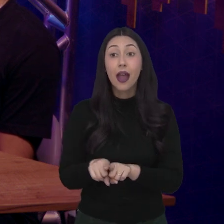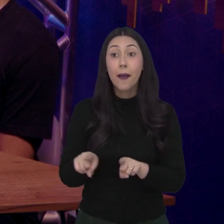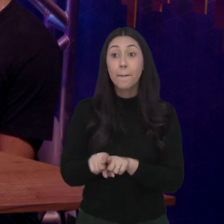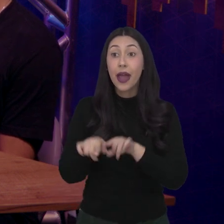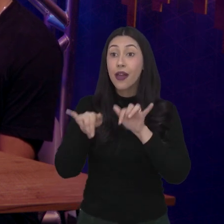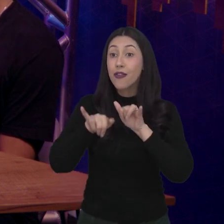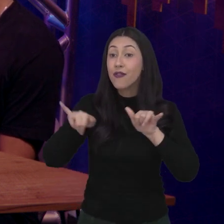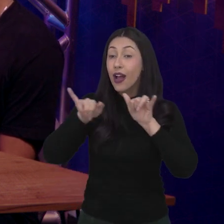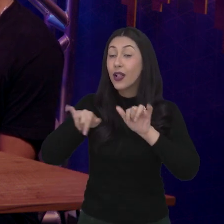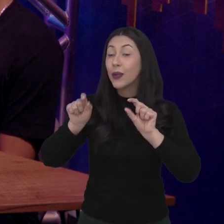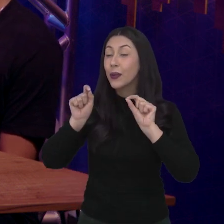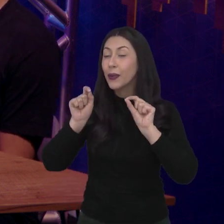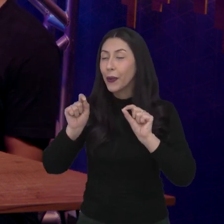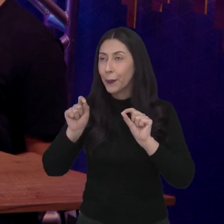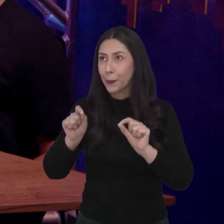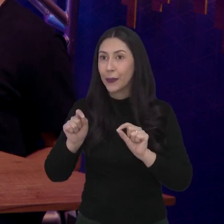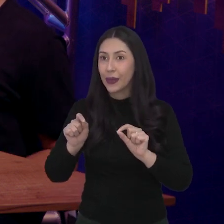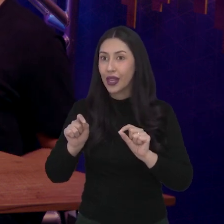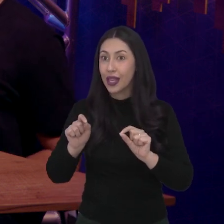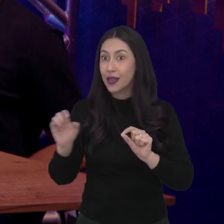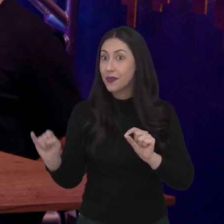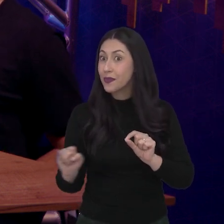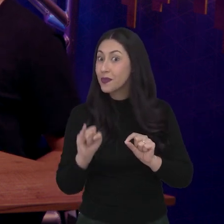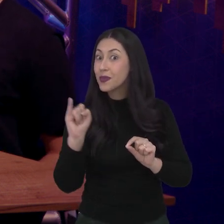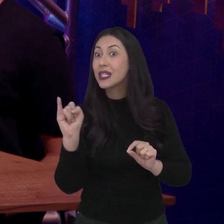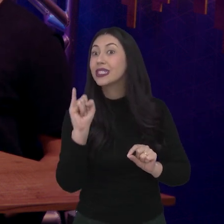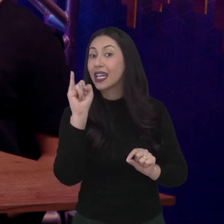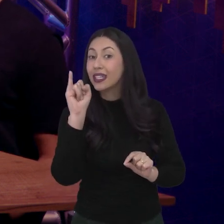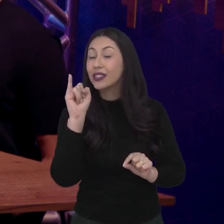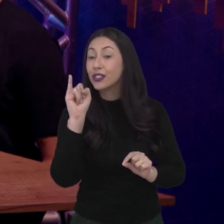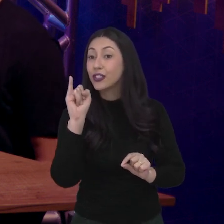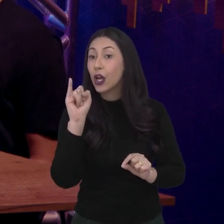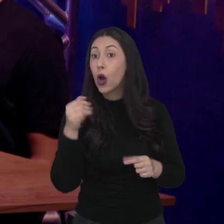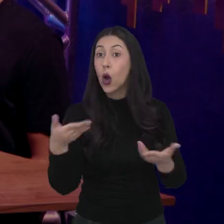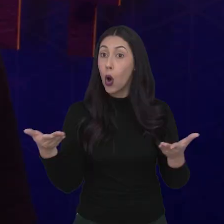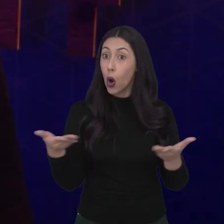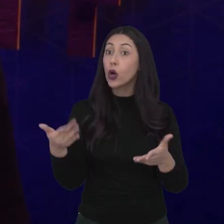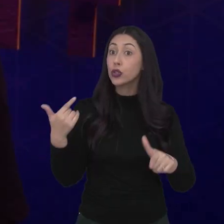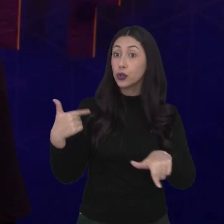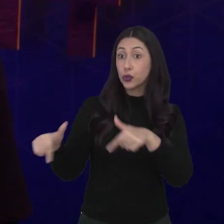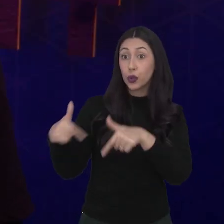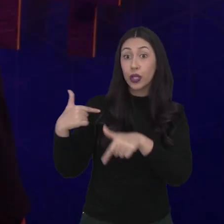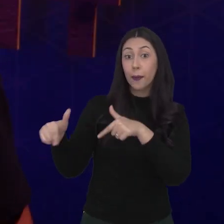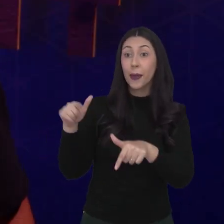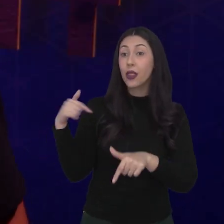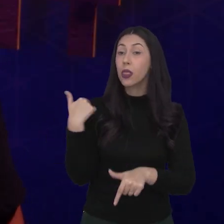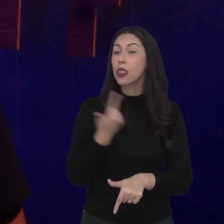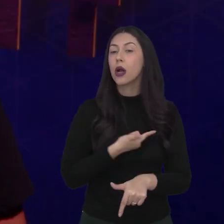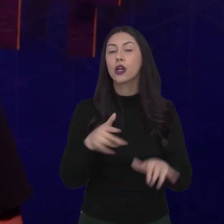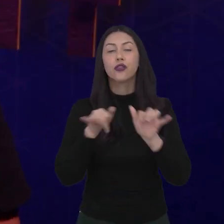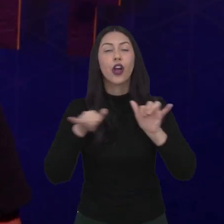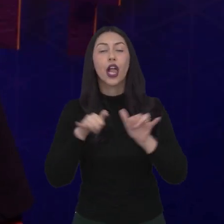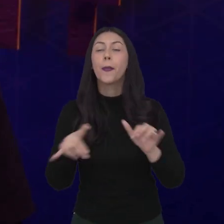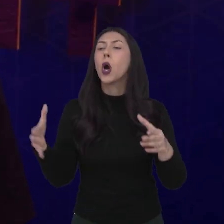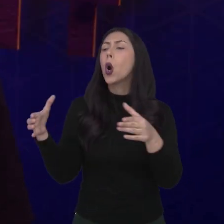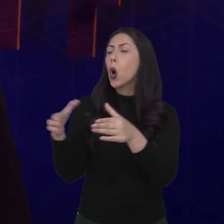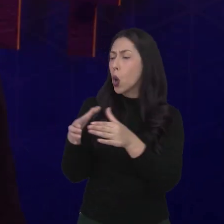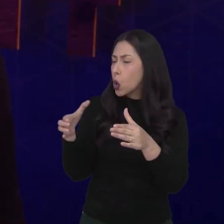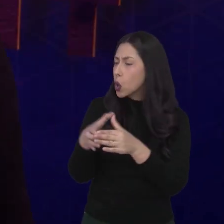Né? A galera também fala, Vicky, uma coisa importante sobre criatividade, né? Hoje no mercado a gente fala muito em